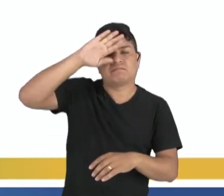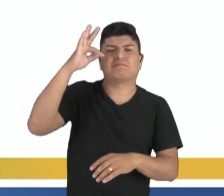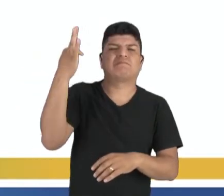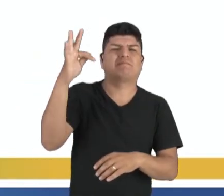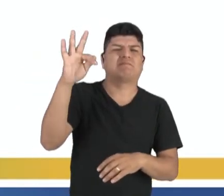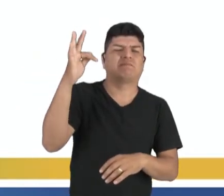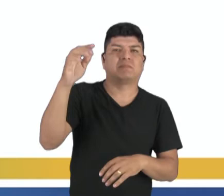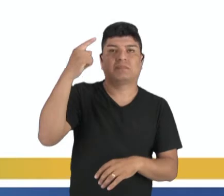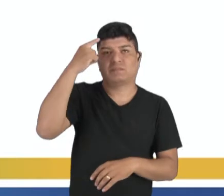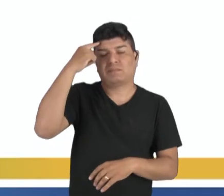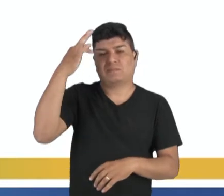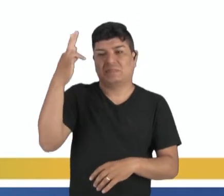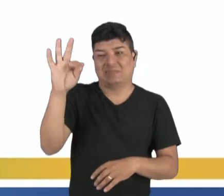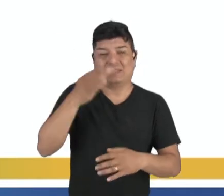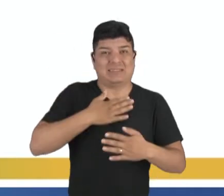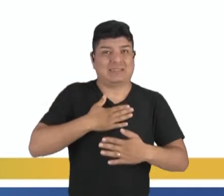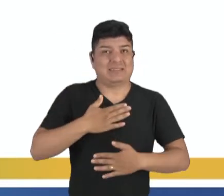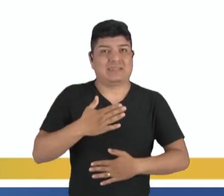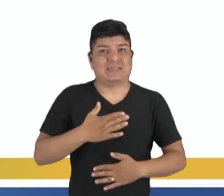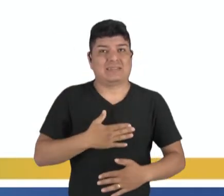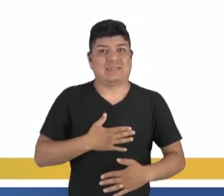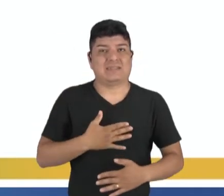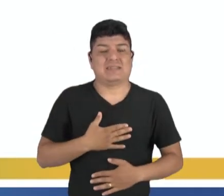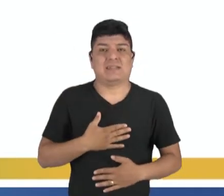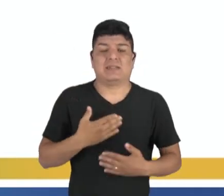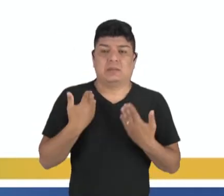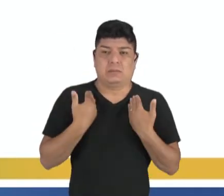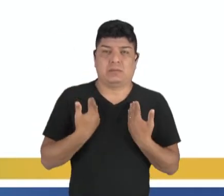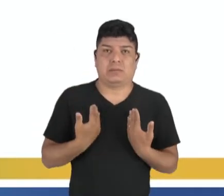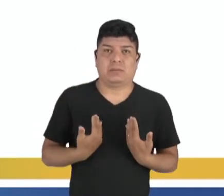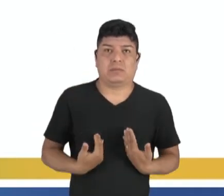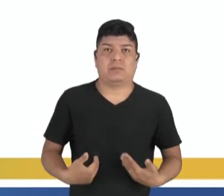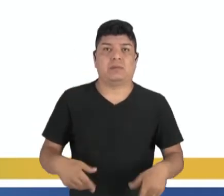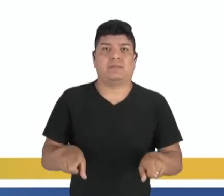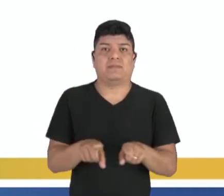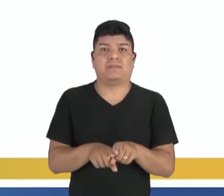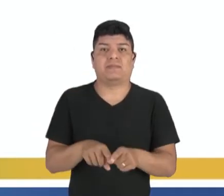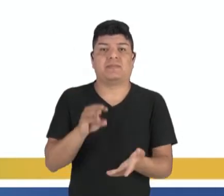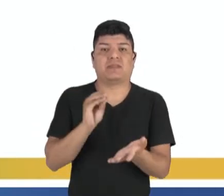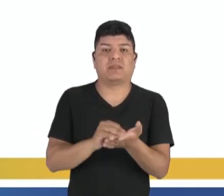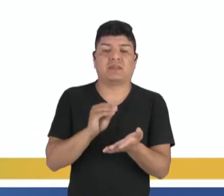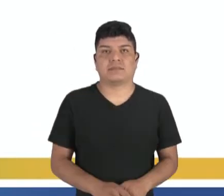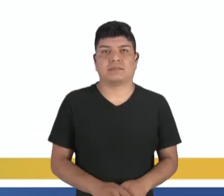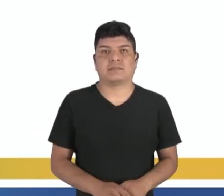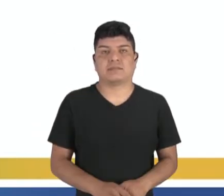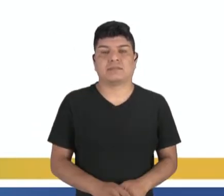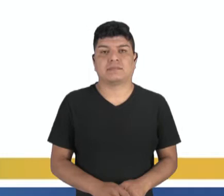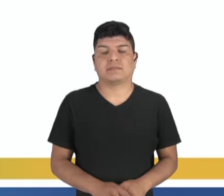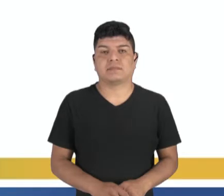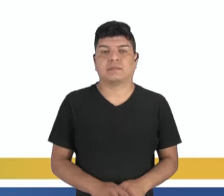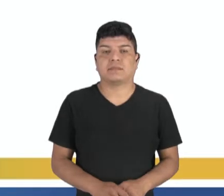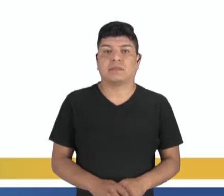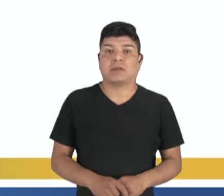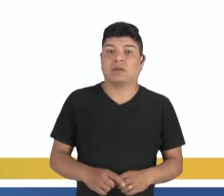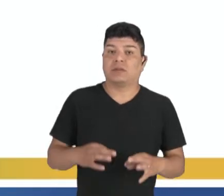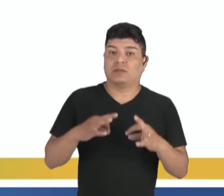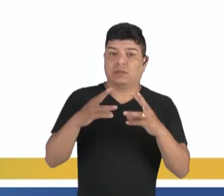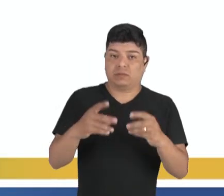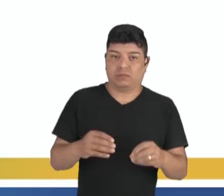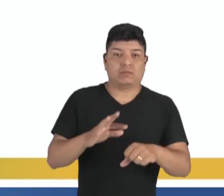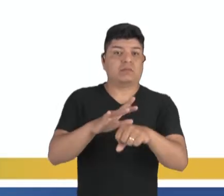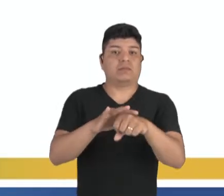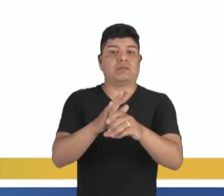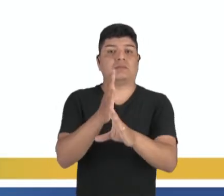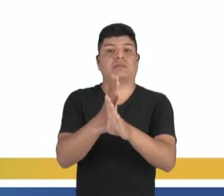de cabeça, dor no corpo, indisposição e também falta de apetite. Entre essas doenças